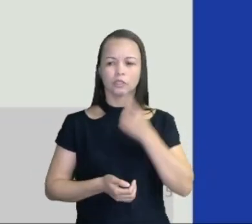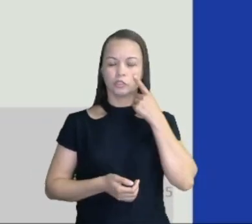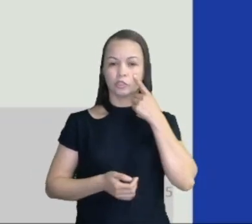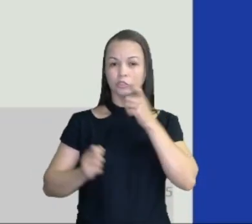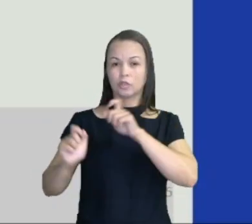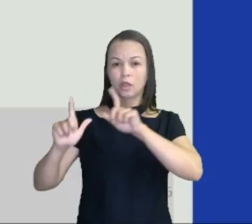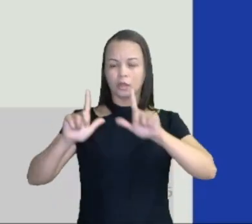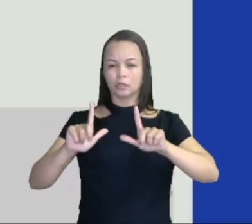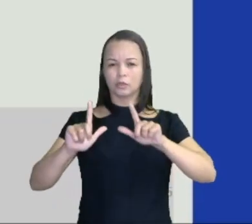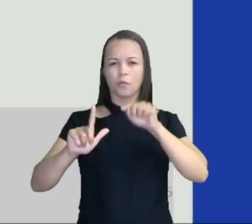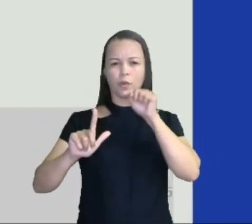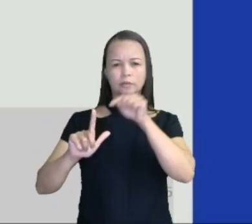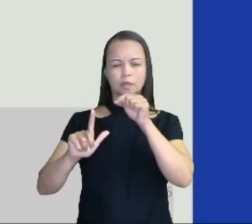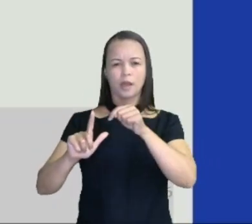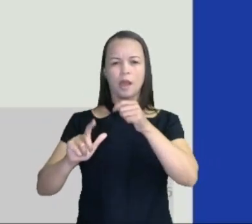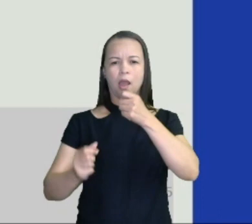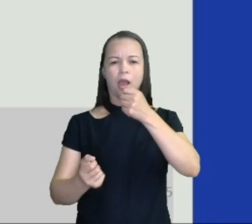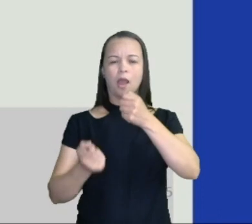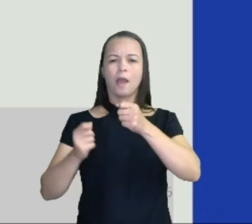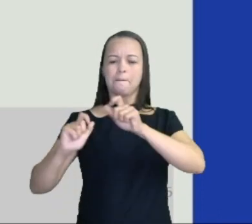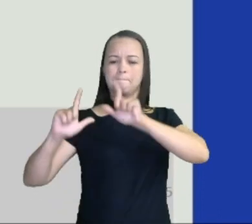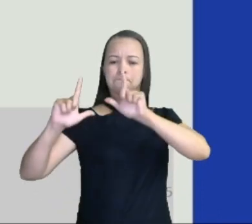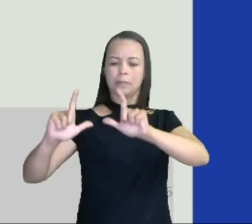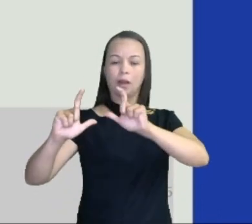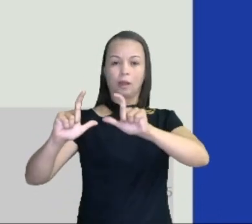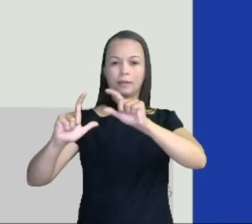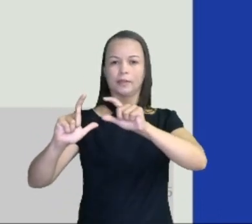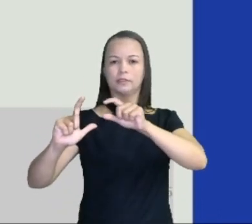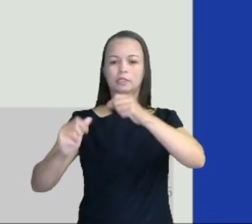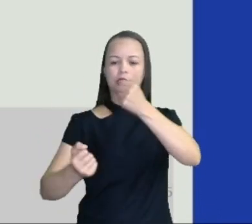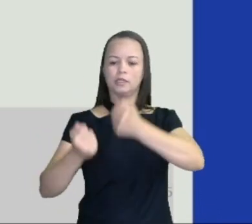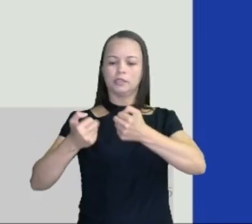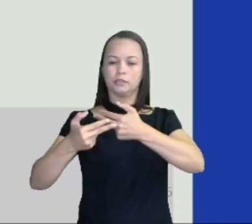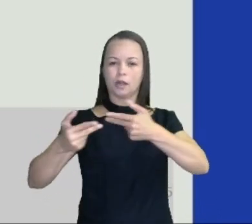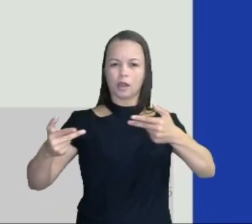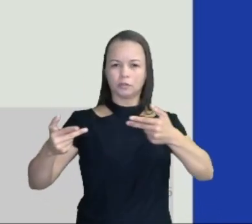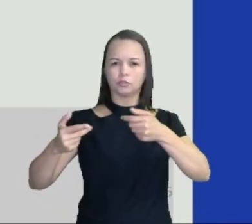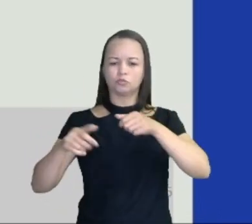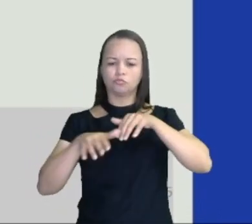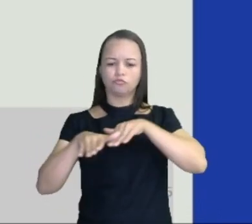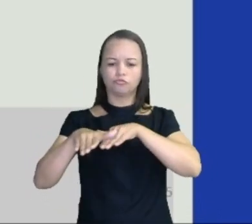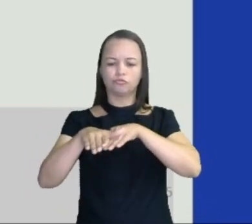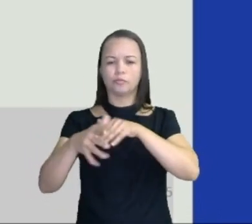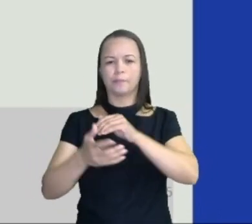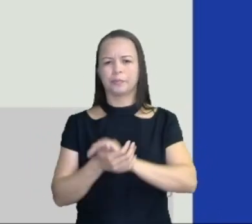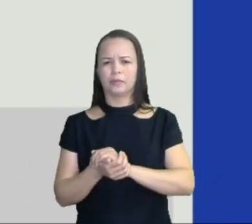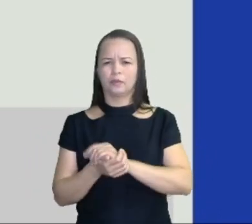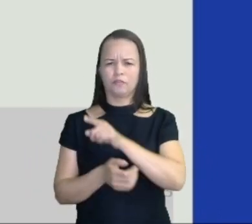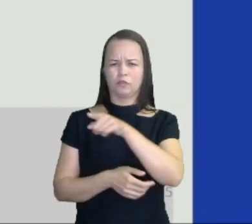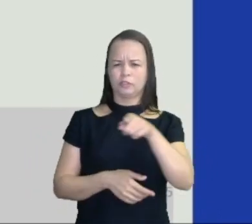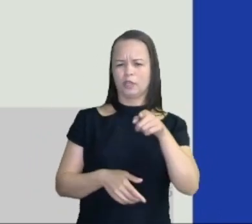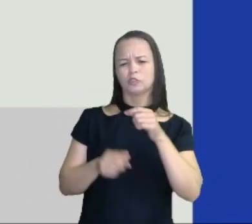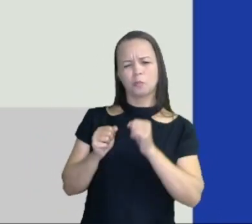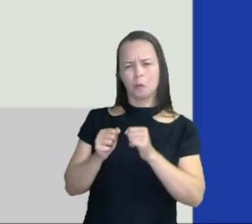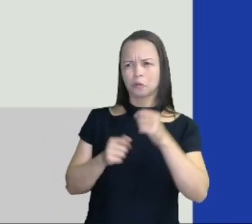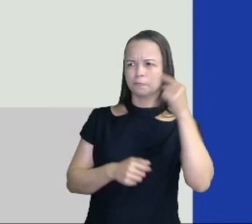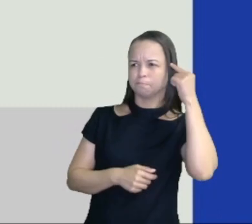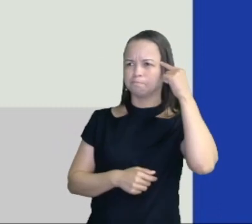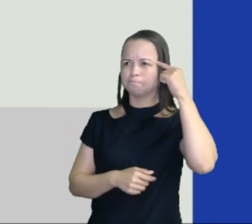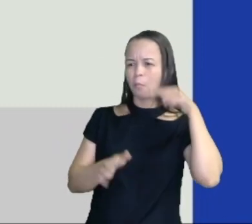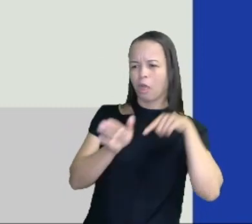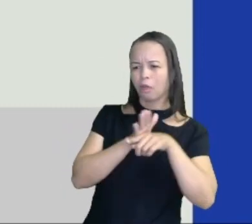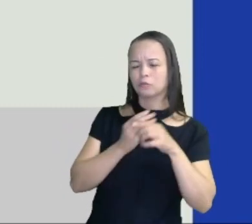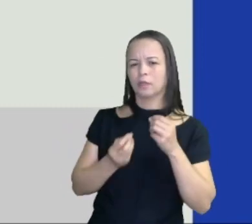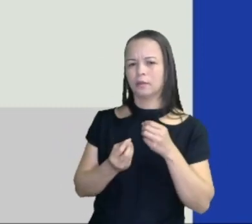essa placa de trânsito, muitos de vocês podem se perguntar, professor, tem